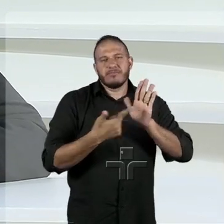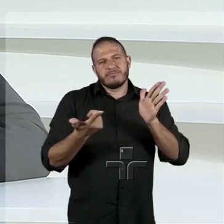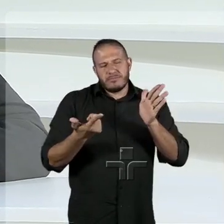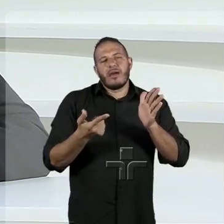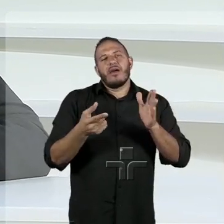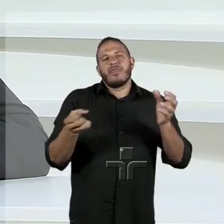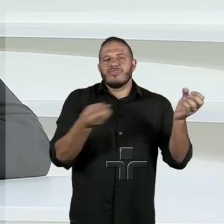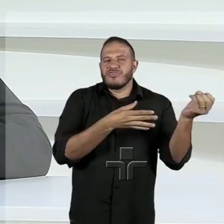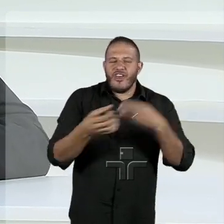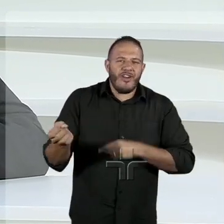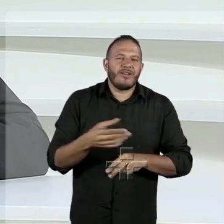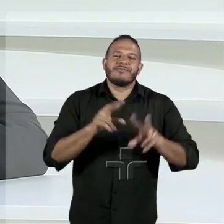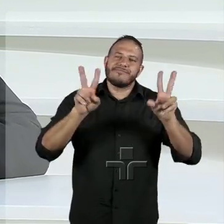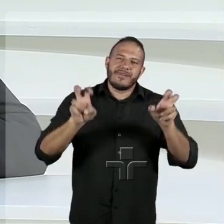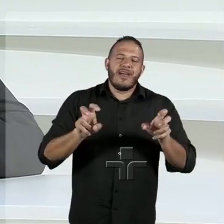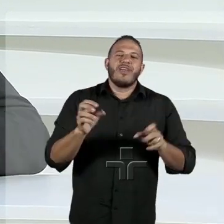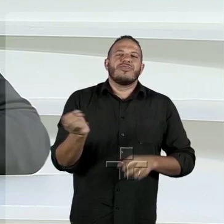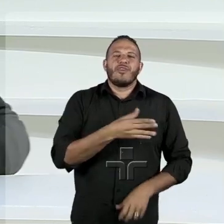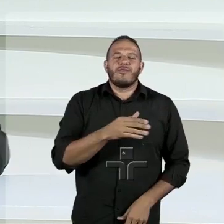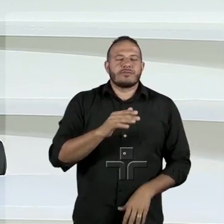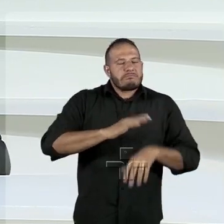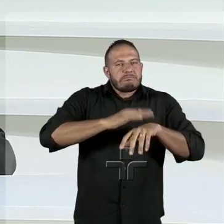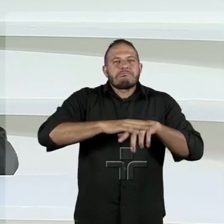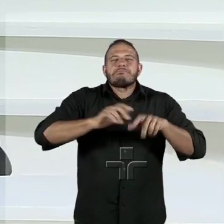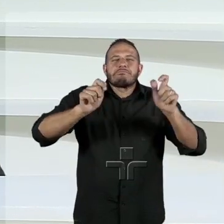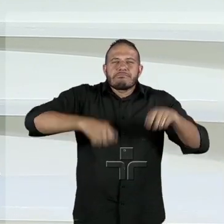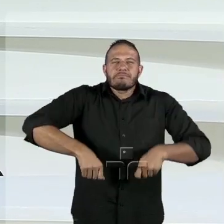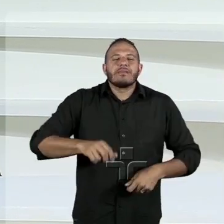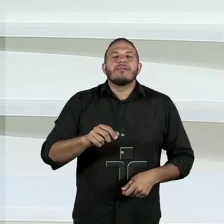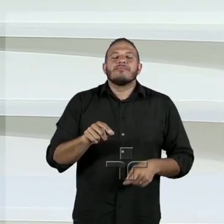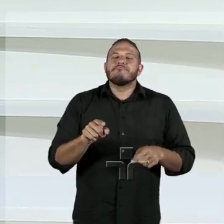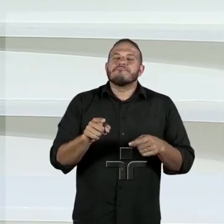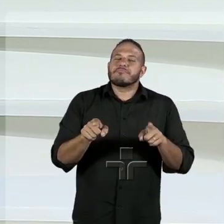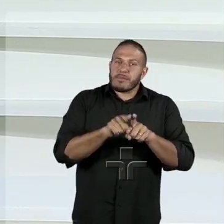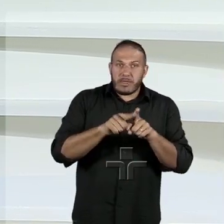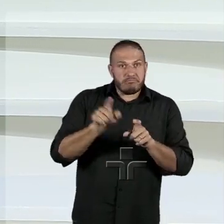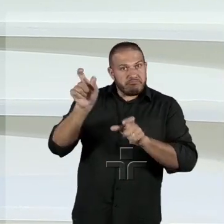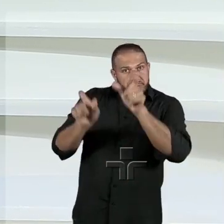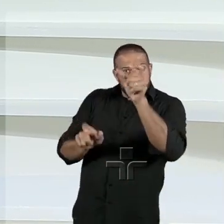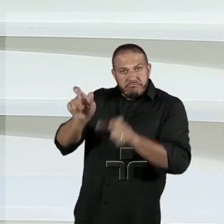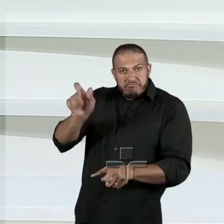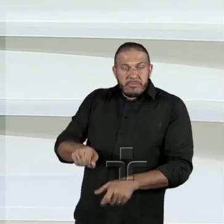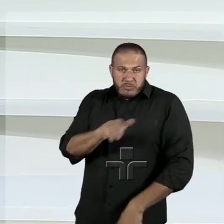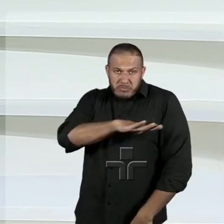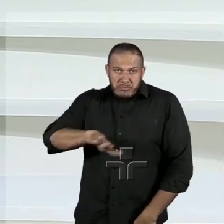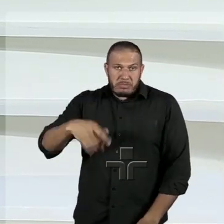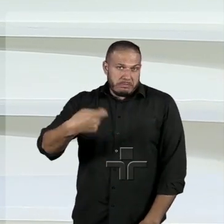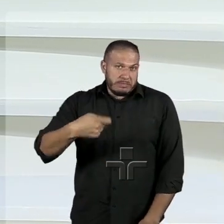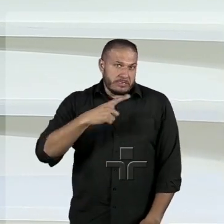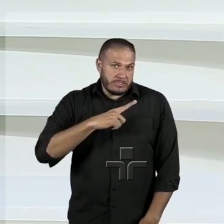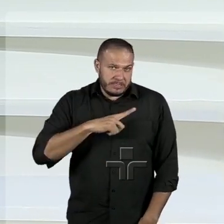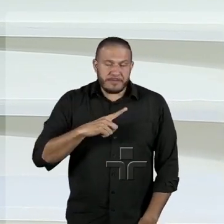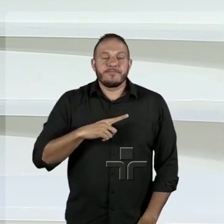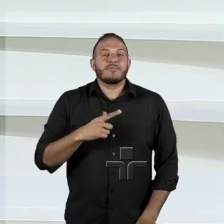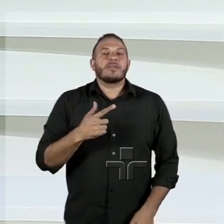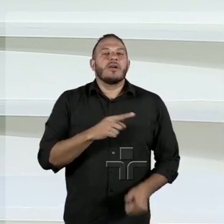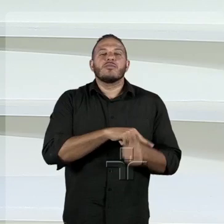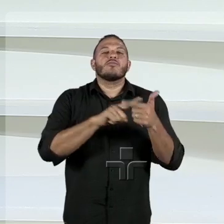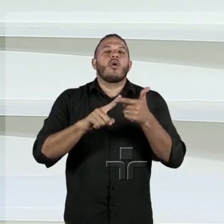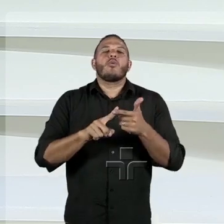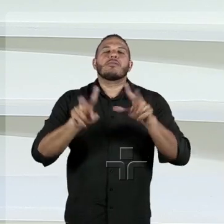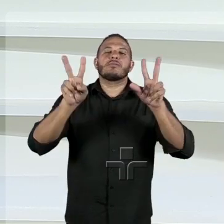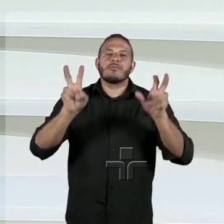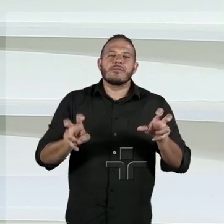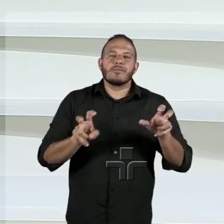novas habilidades, com as novas competências que os estudantes precisam ter. Uma outra frente é a frente